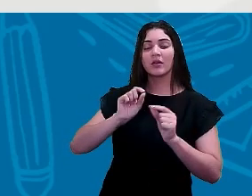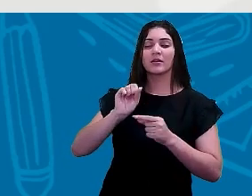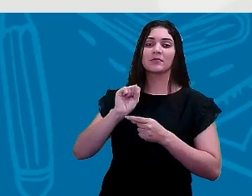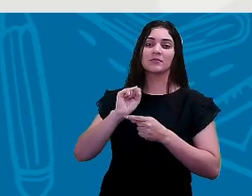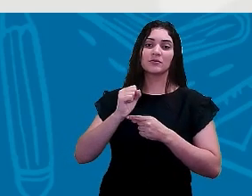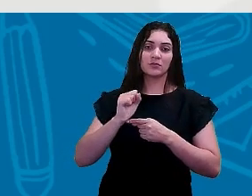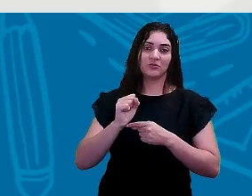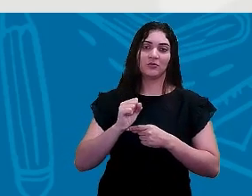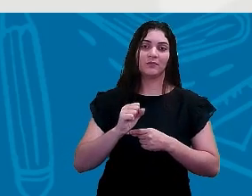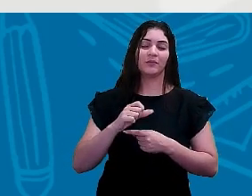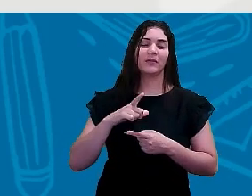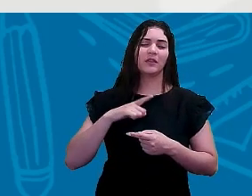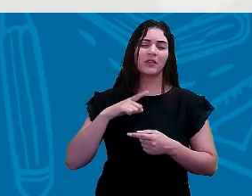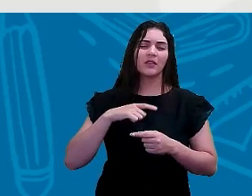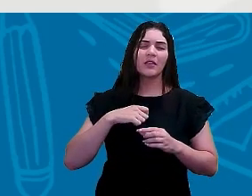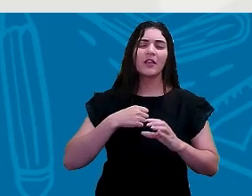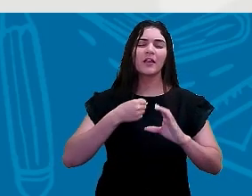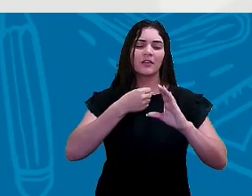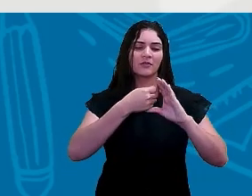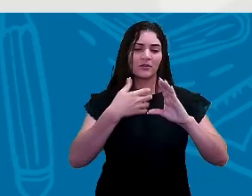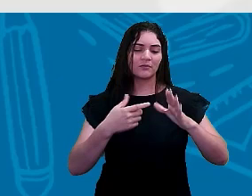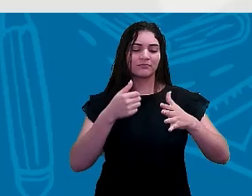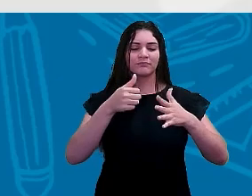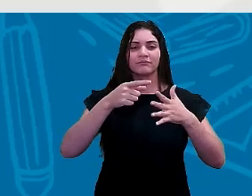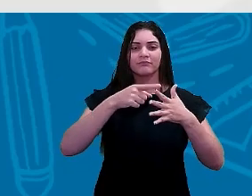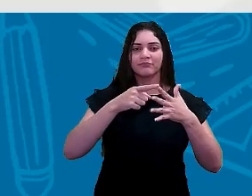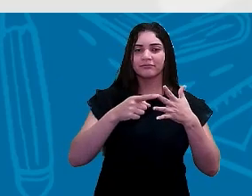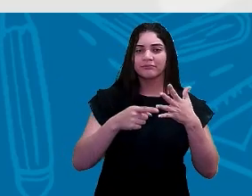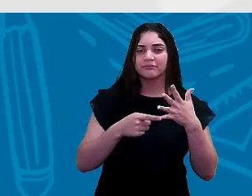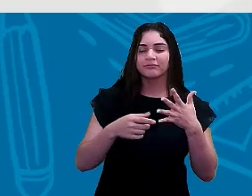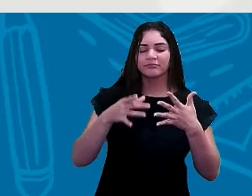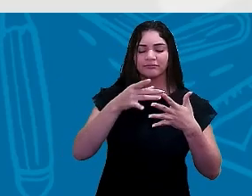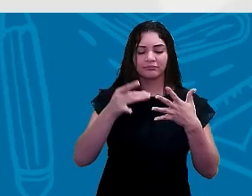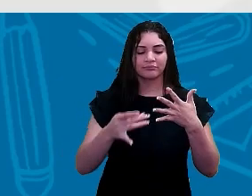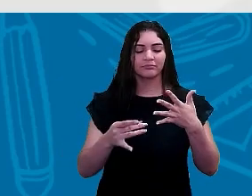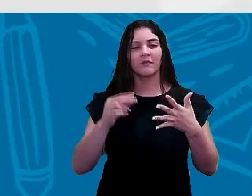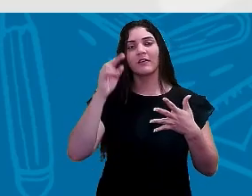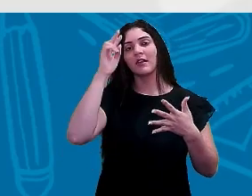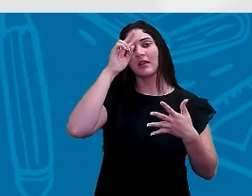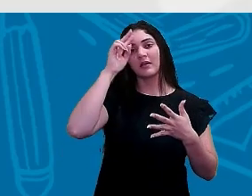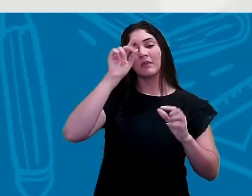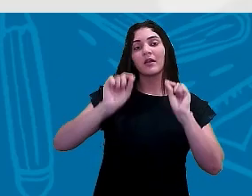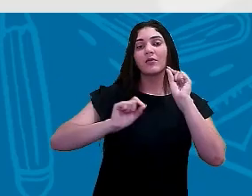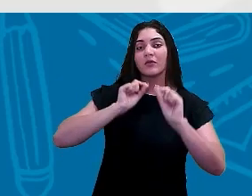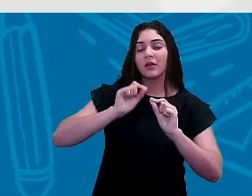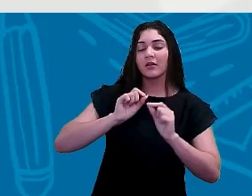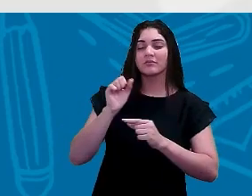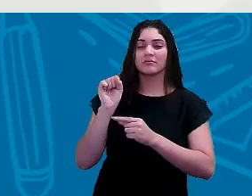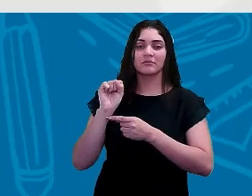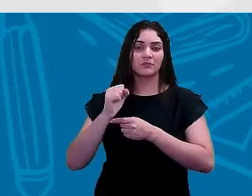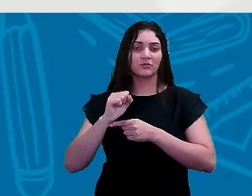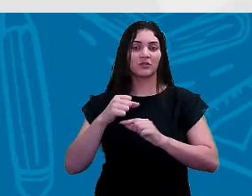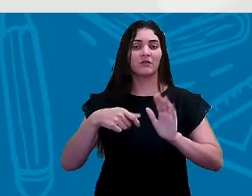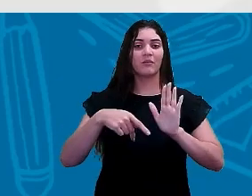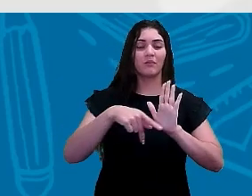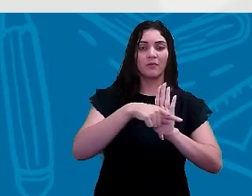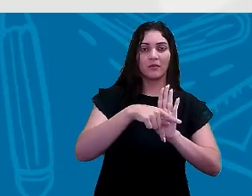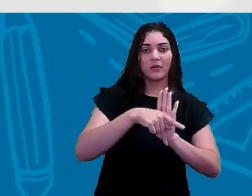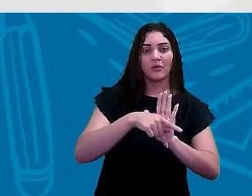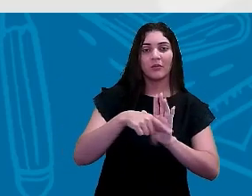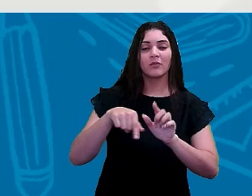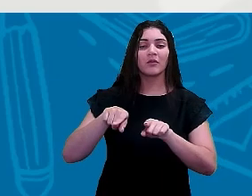substantivos. Existem as classificações, que hoje a gente vai relembrar os substantivos próprios e